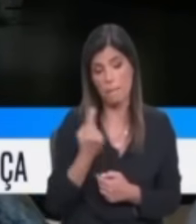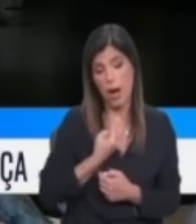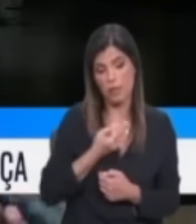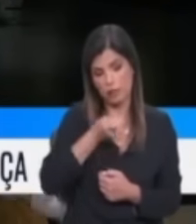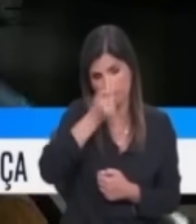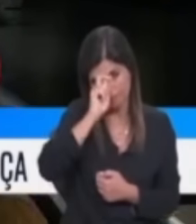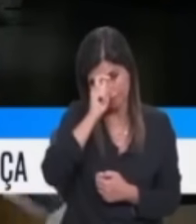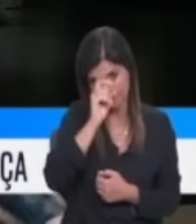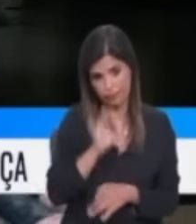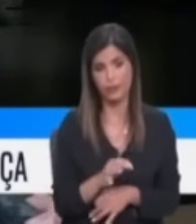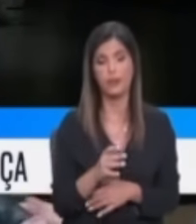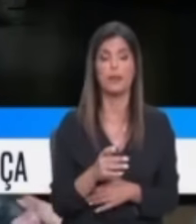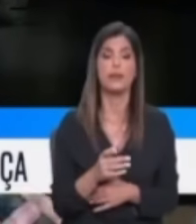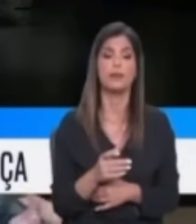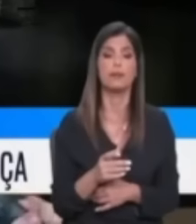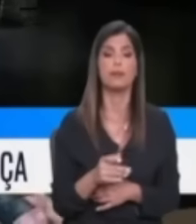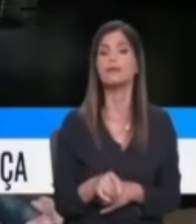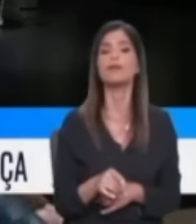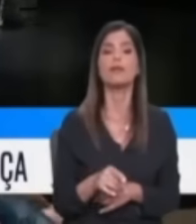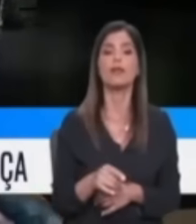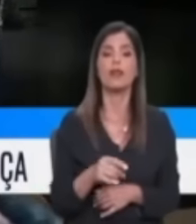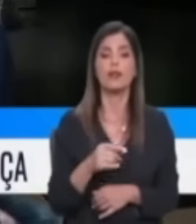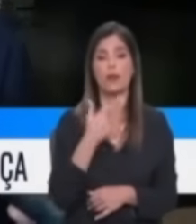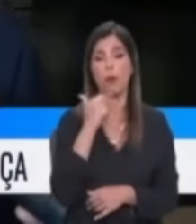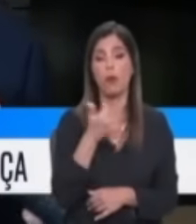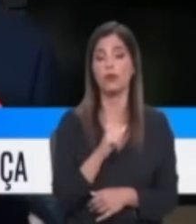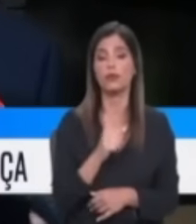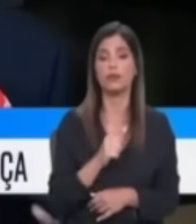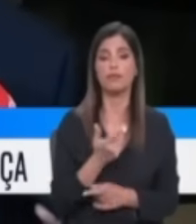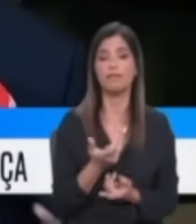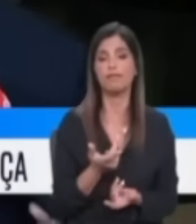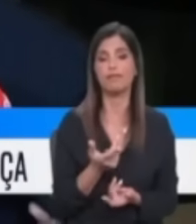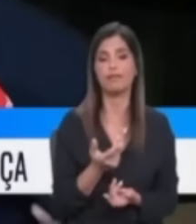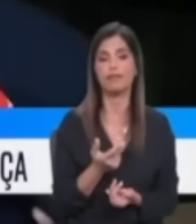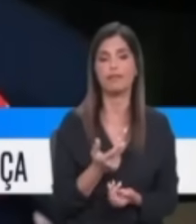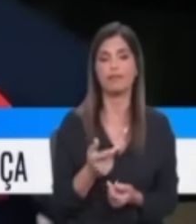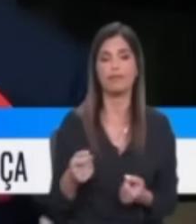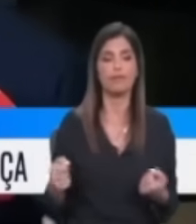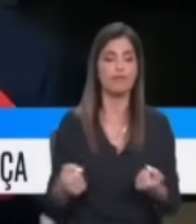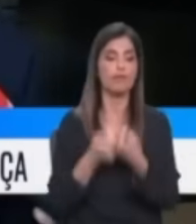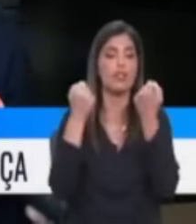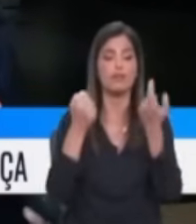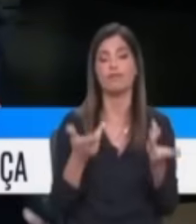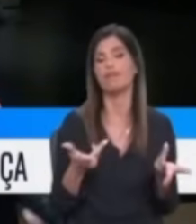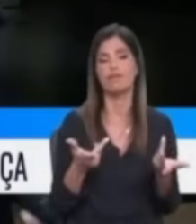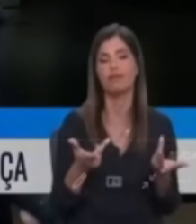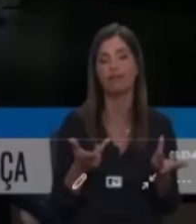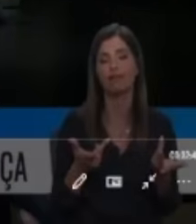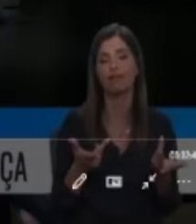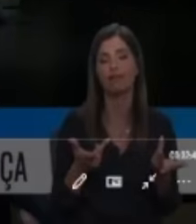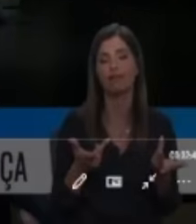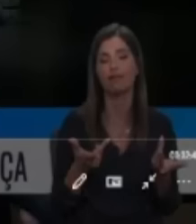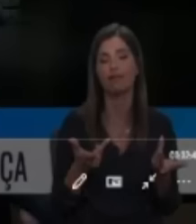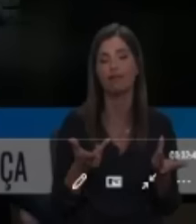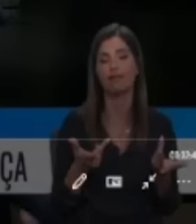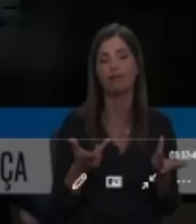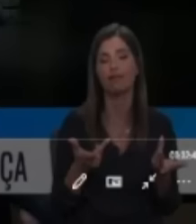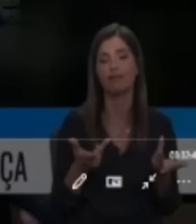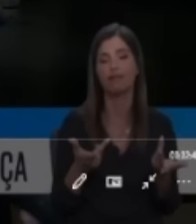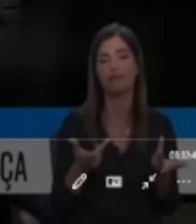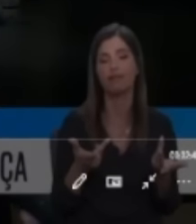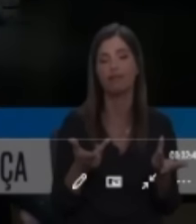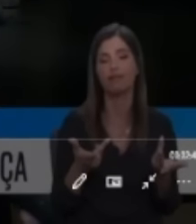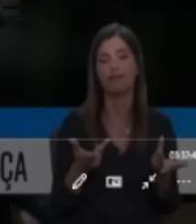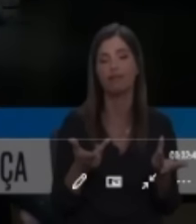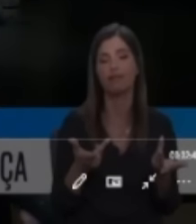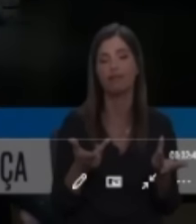o chefe de Estado visitante não se pode permitir entrar em colisão com... Eu só uma parte antes